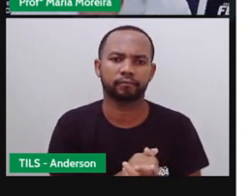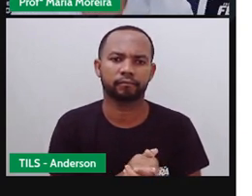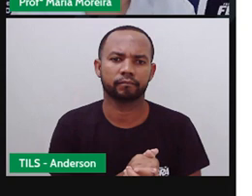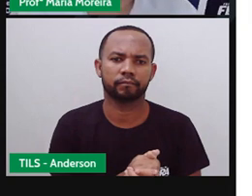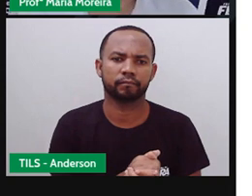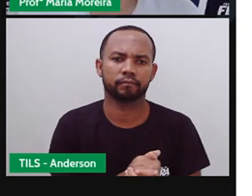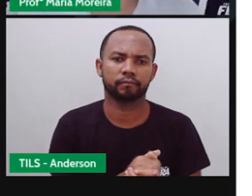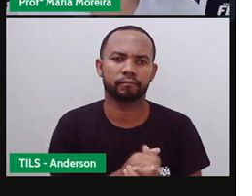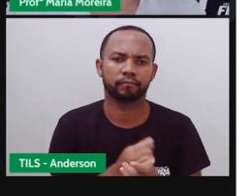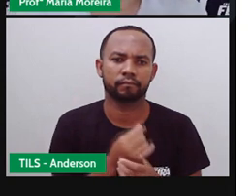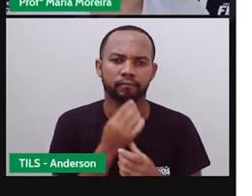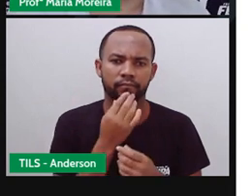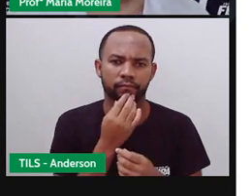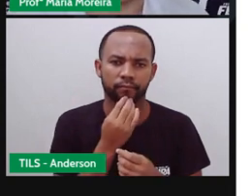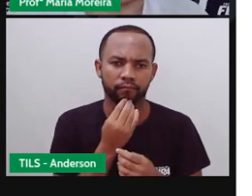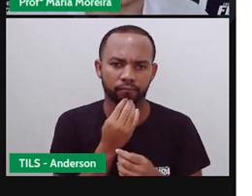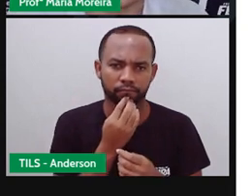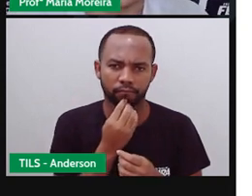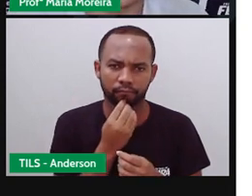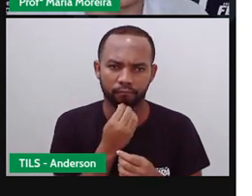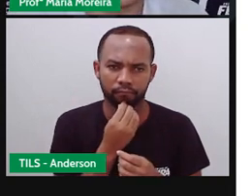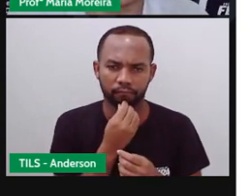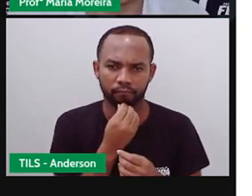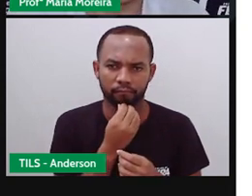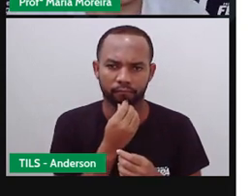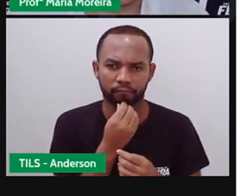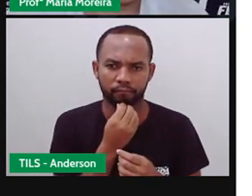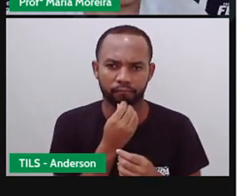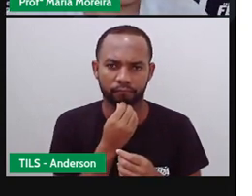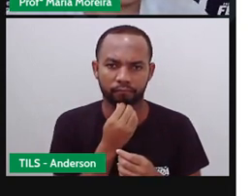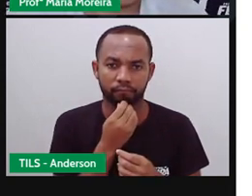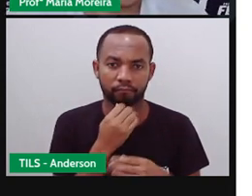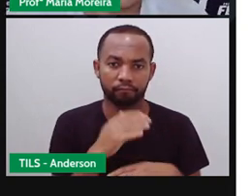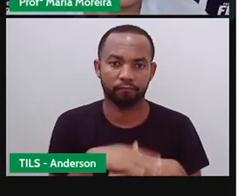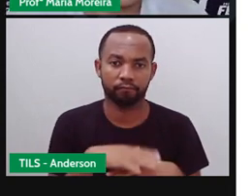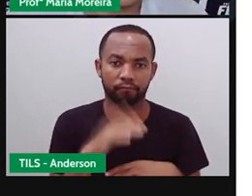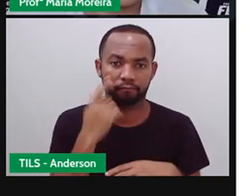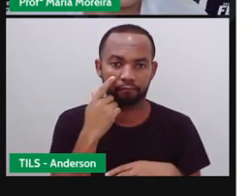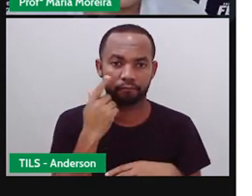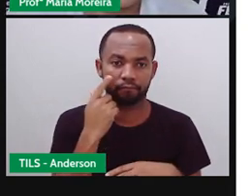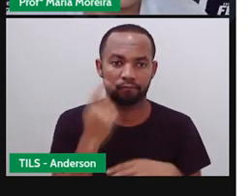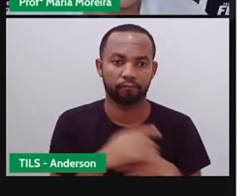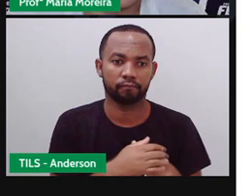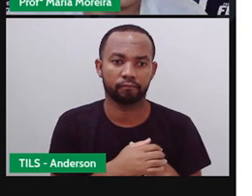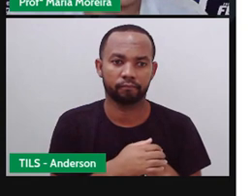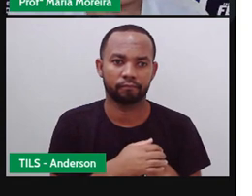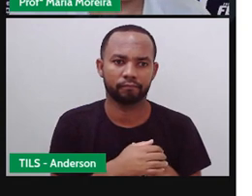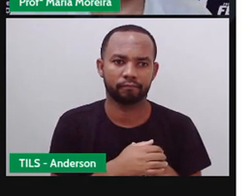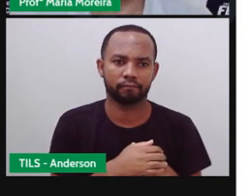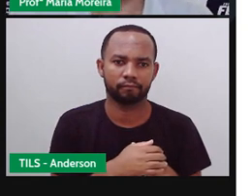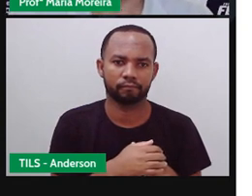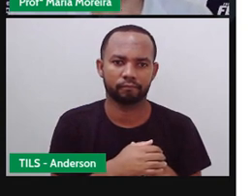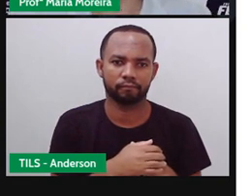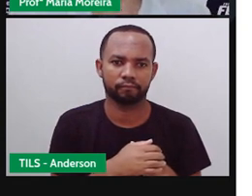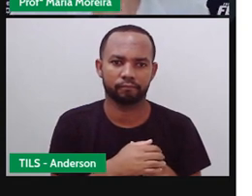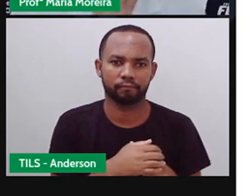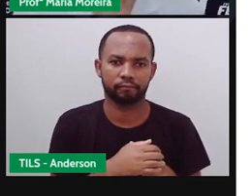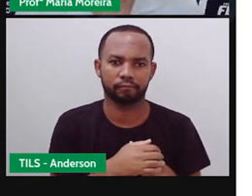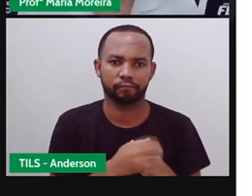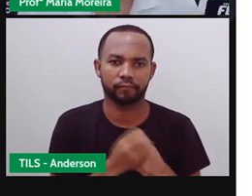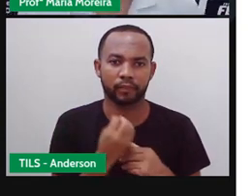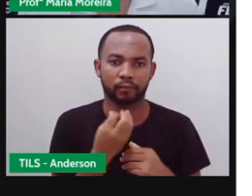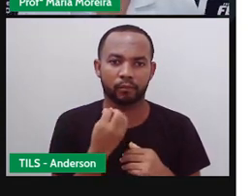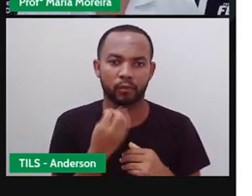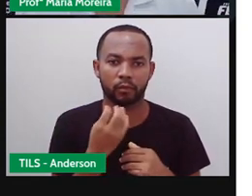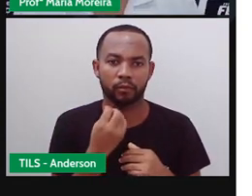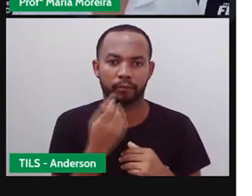com relação aos egípcios não é isso mais uma vez eu não baile aí na gente Anderson bom